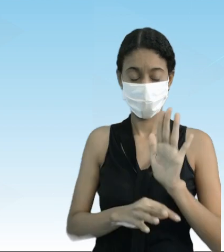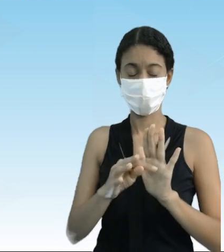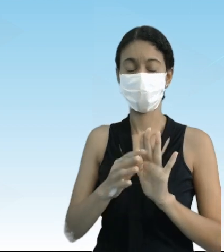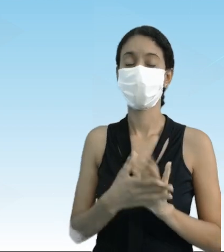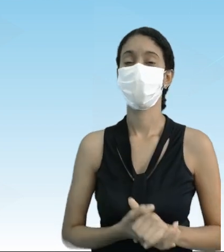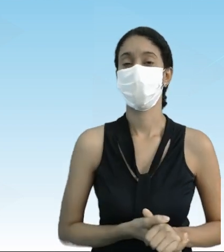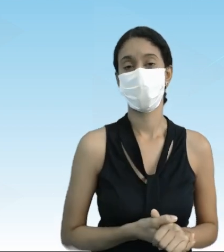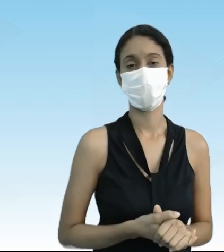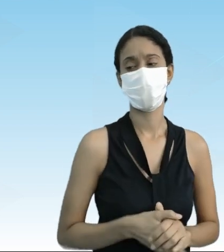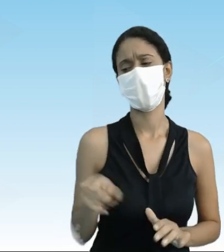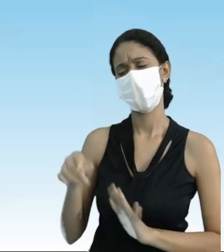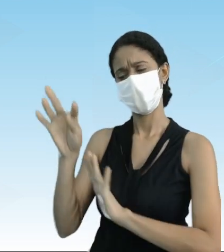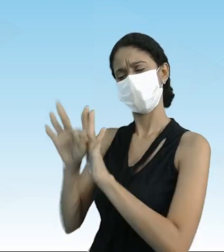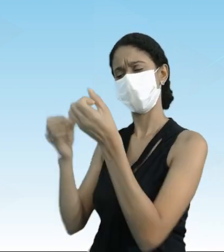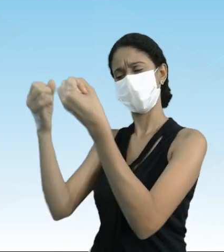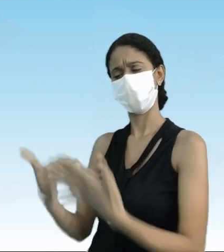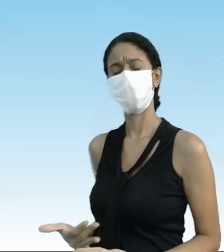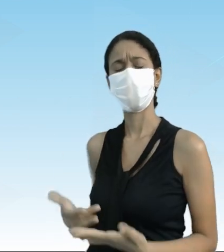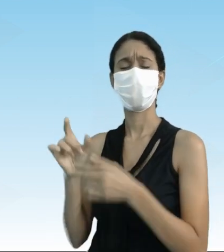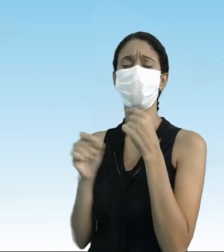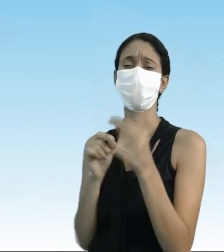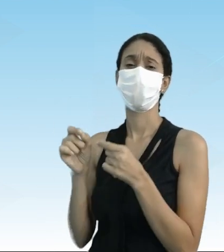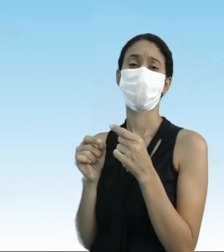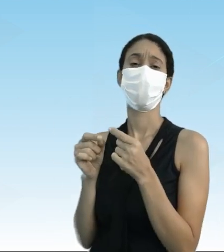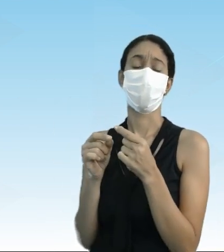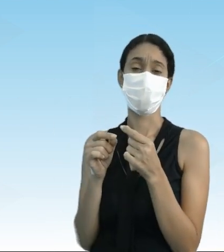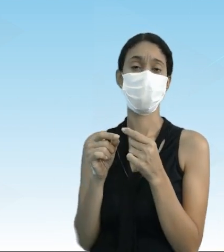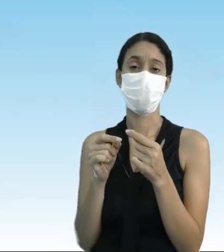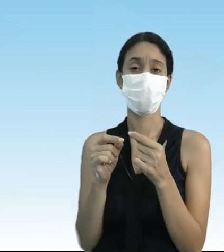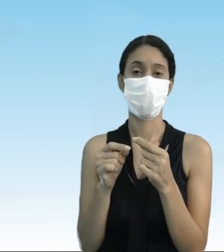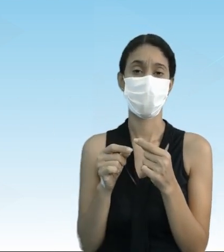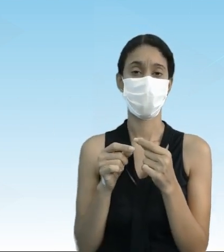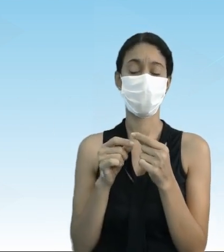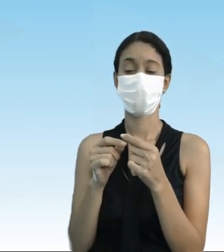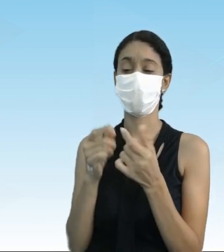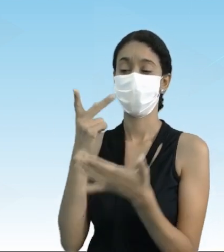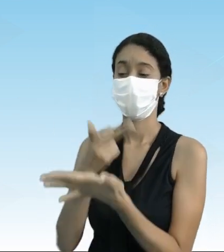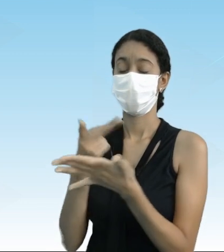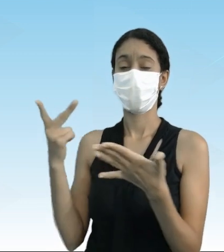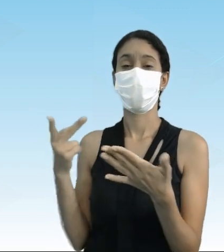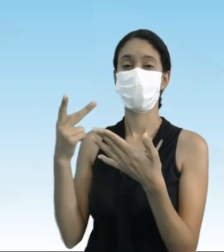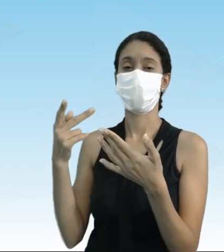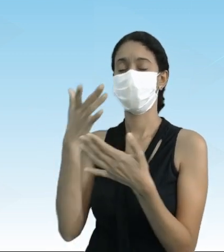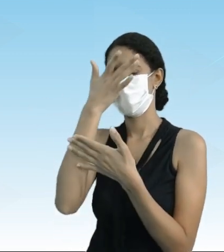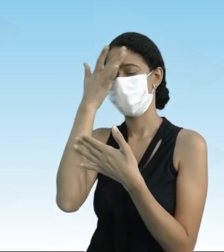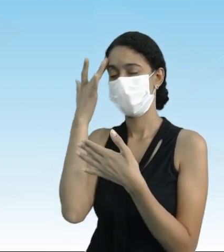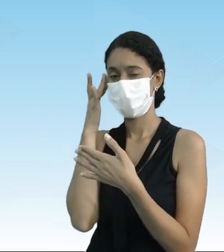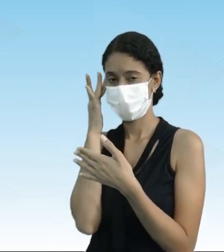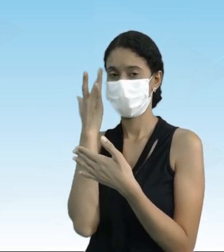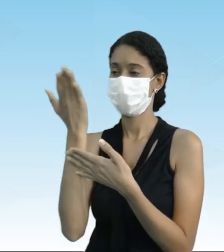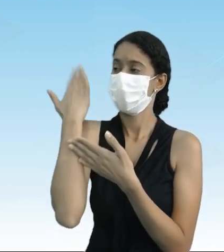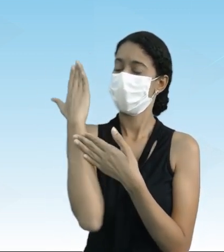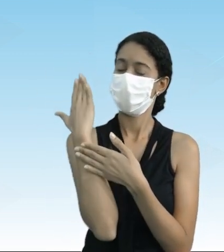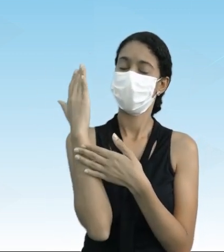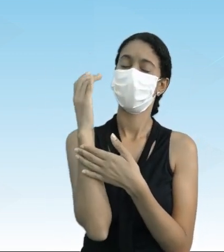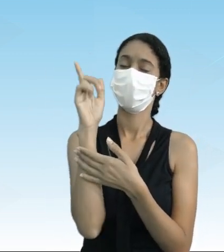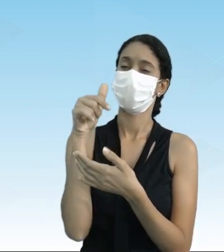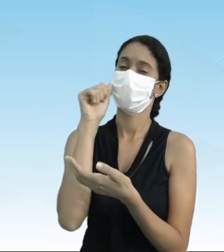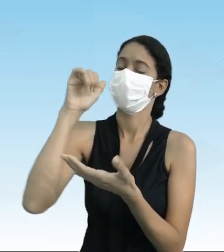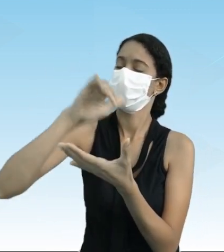texto, é comum repetirmos comentários que os outros fizeram. Porém, ao fazermos